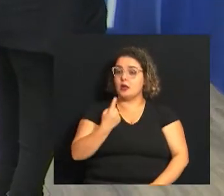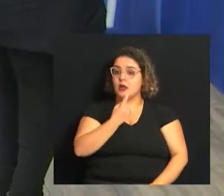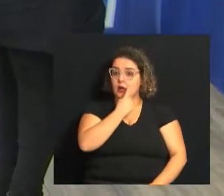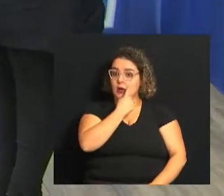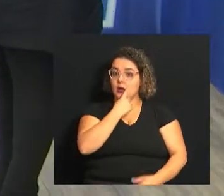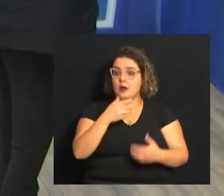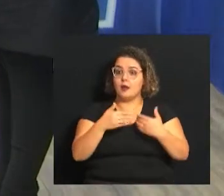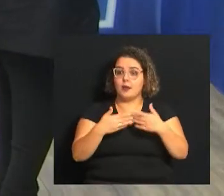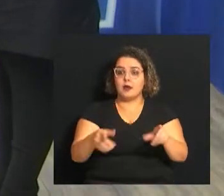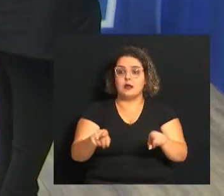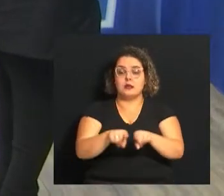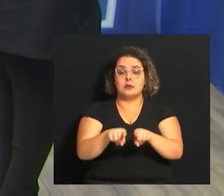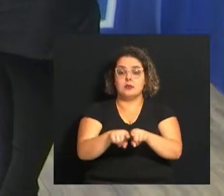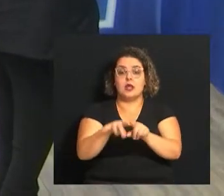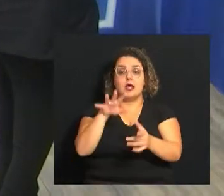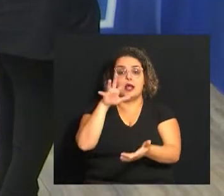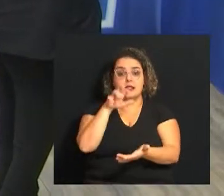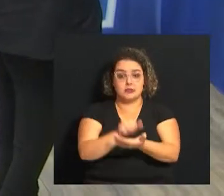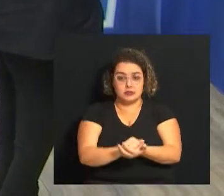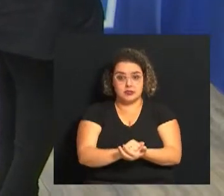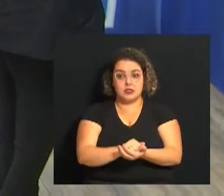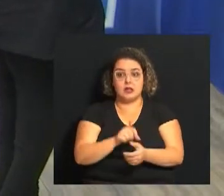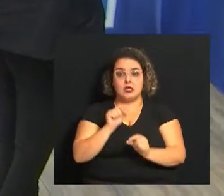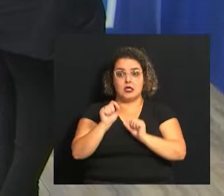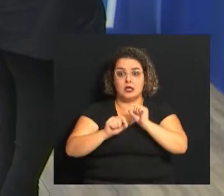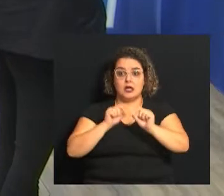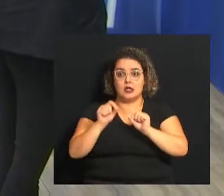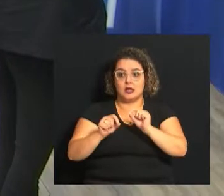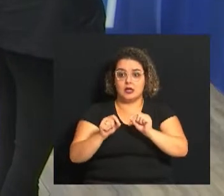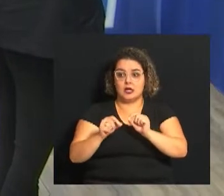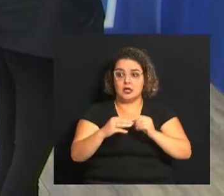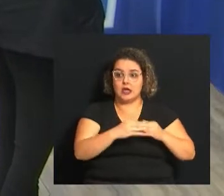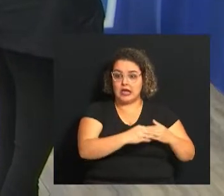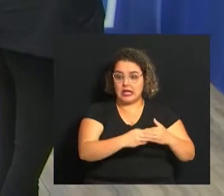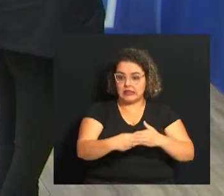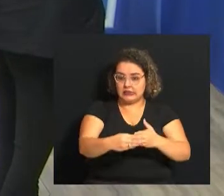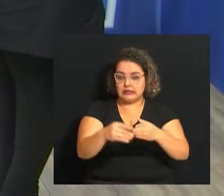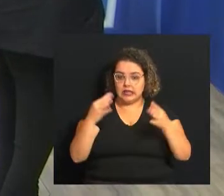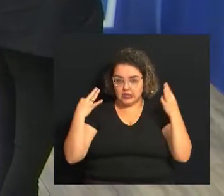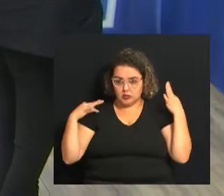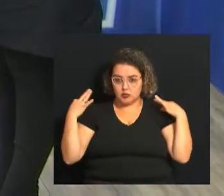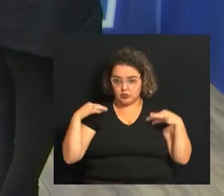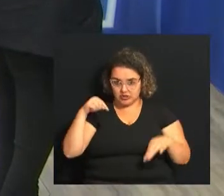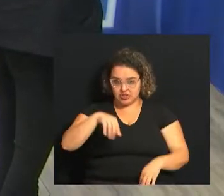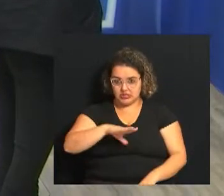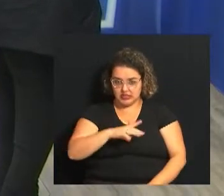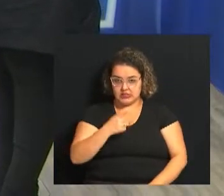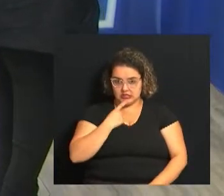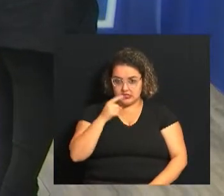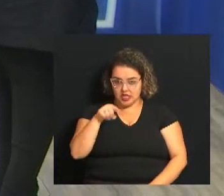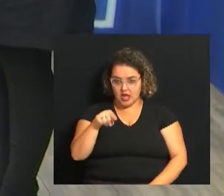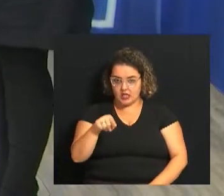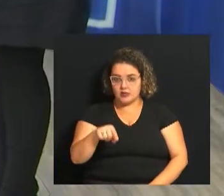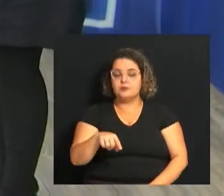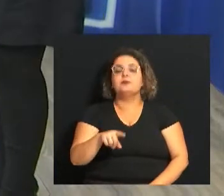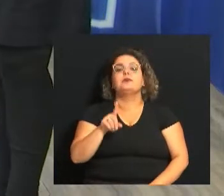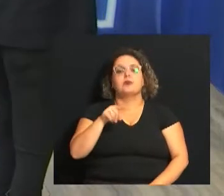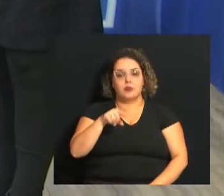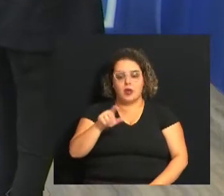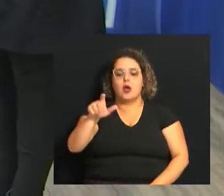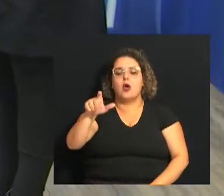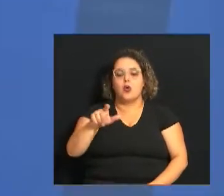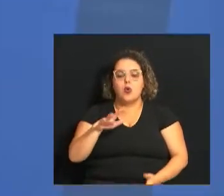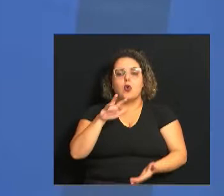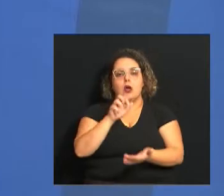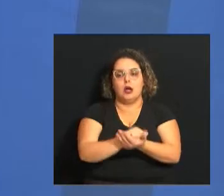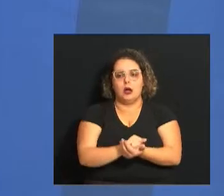também as inscrições para quem quer ser guia turístico aqui na cidade de Campinas? É um credenciamento para um programa